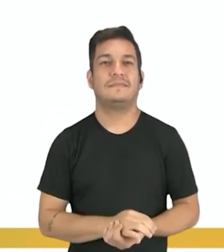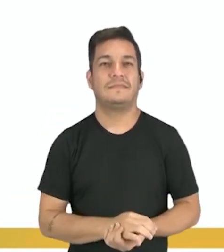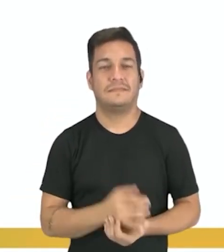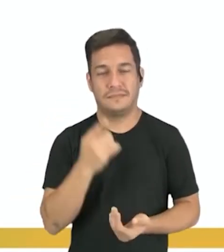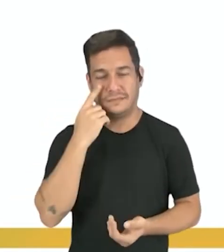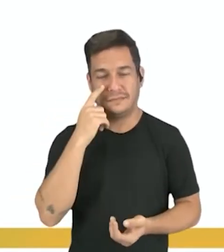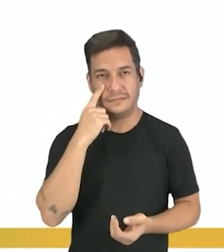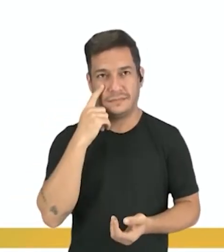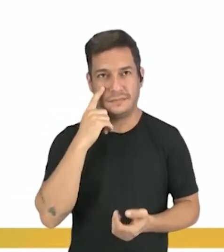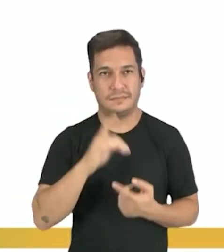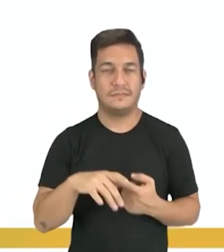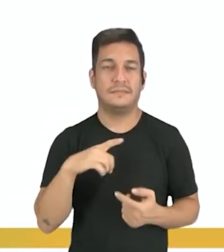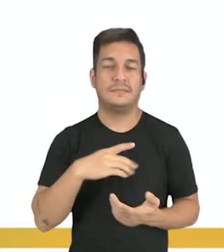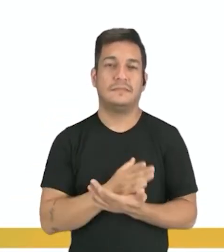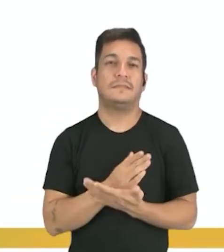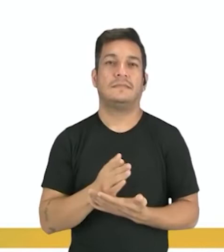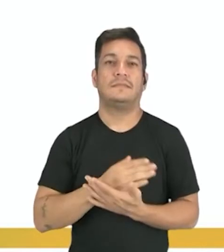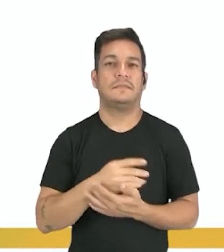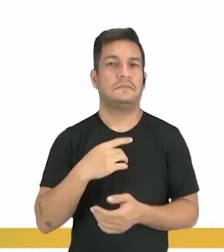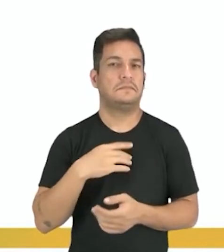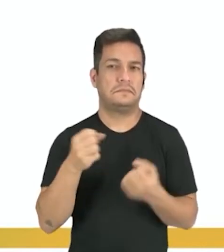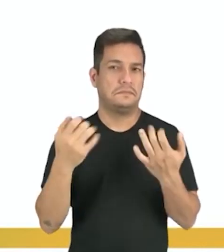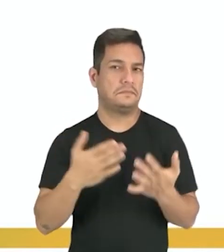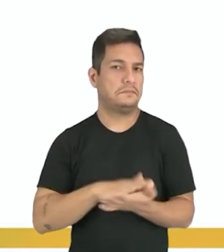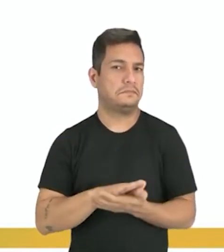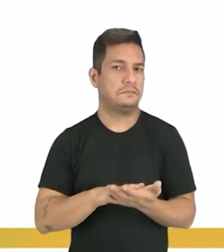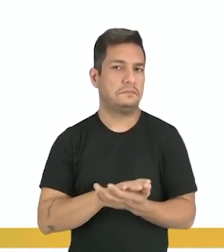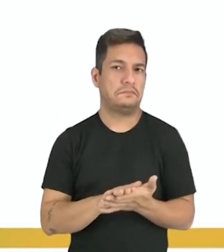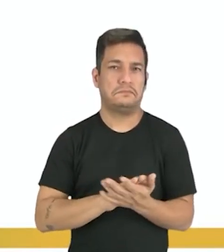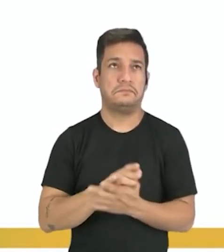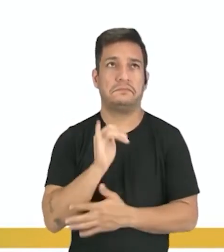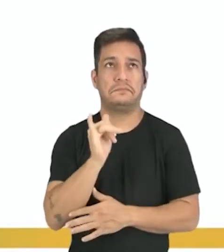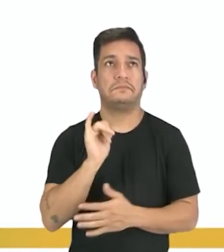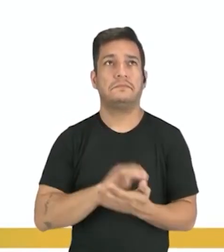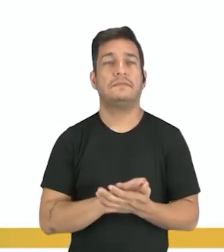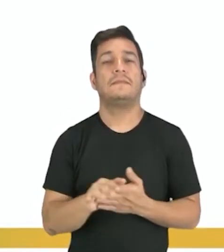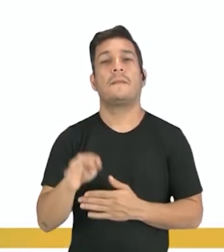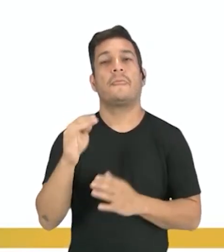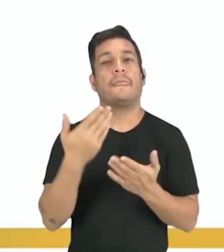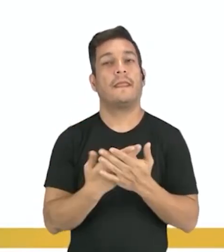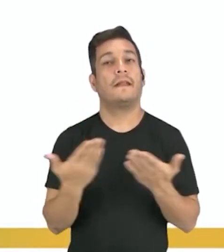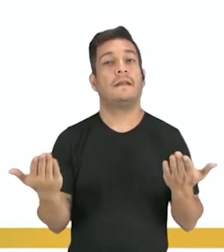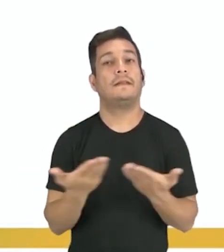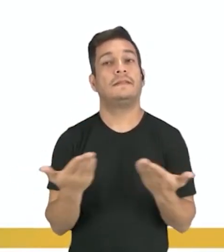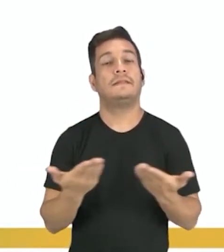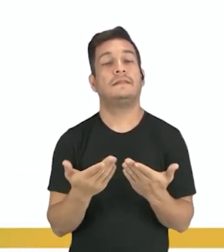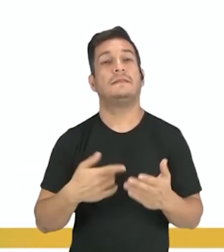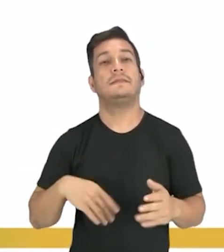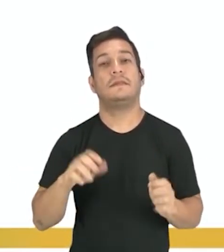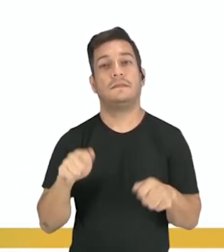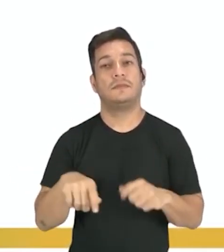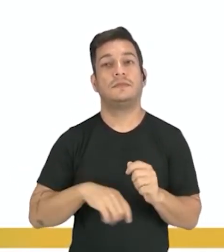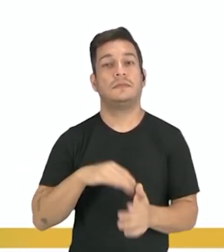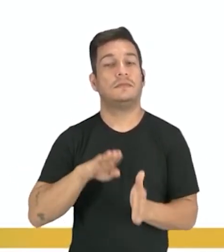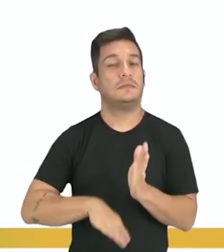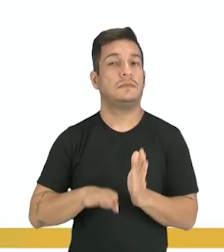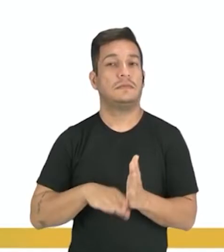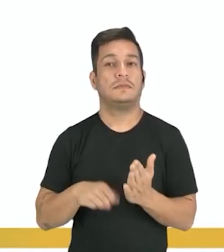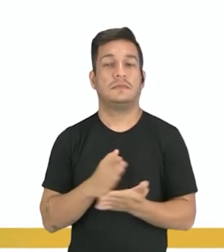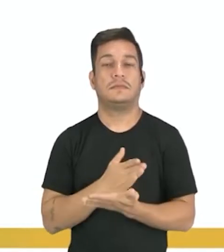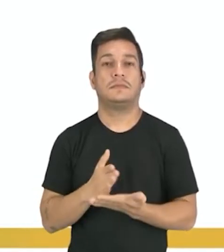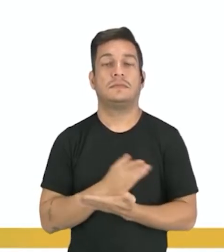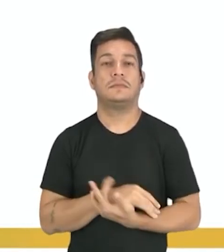vocês vão ver que tem umas leite e a gente nem citou no nosso na nossa aula de hoje então a gente já poderia eliminar